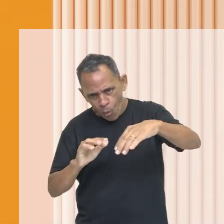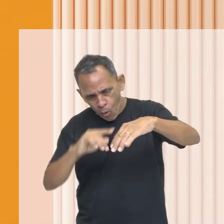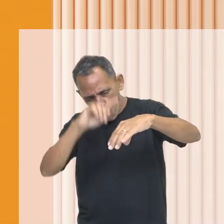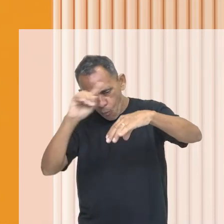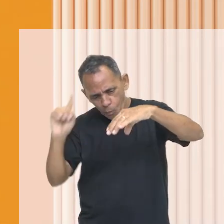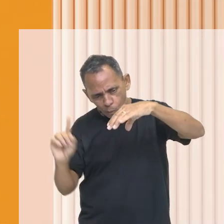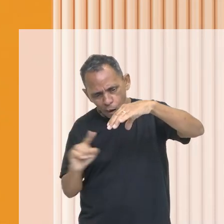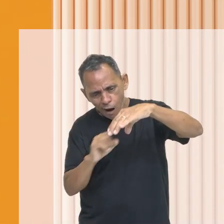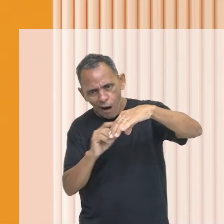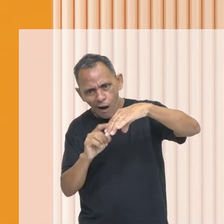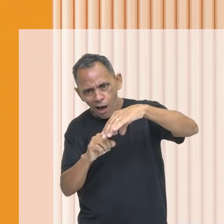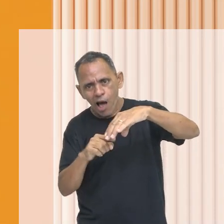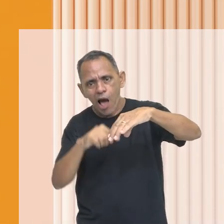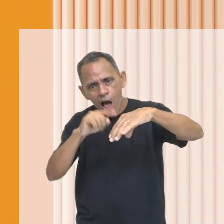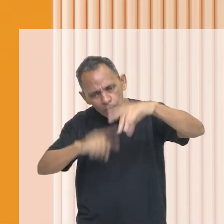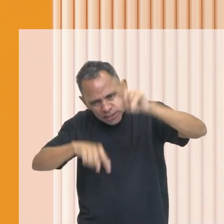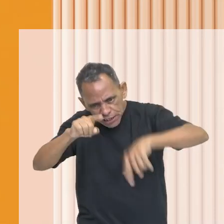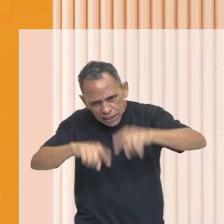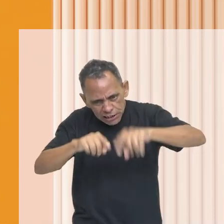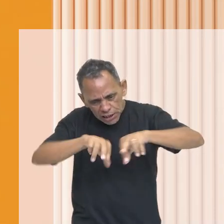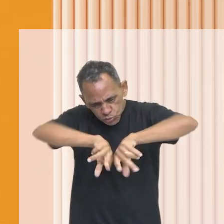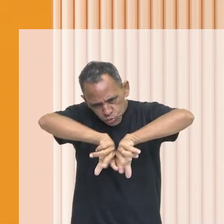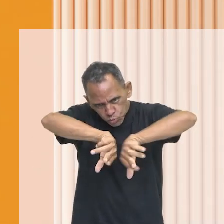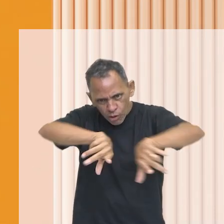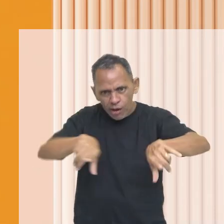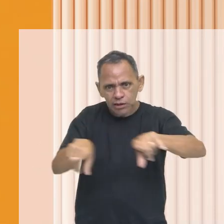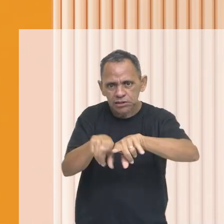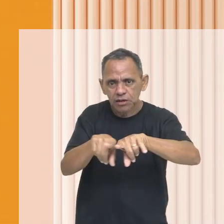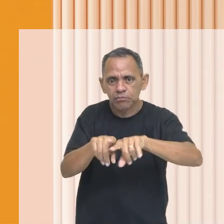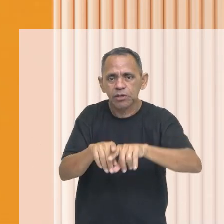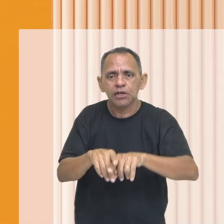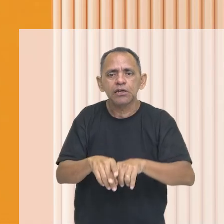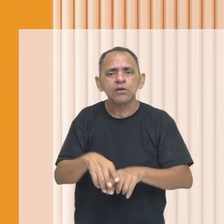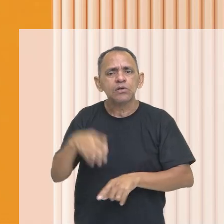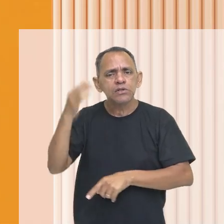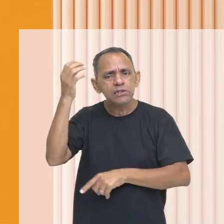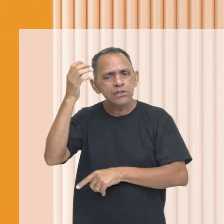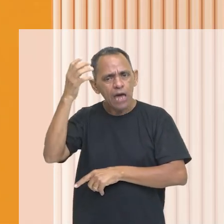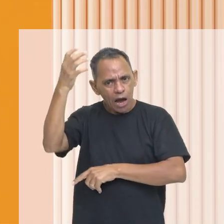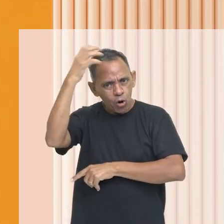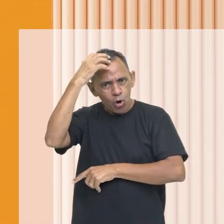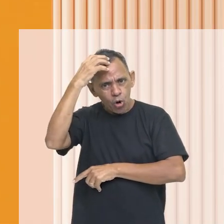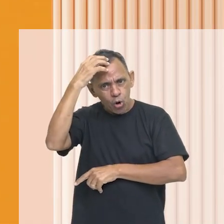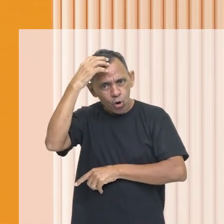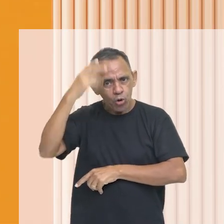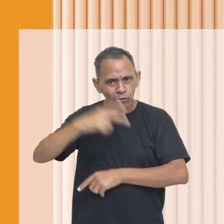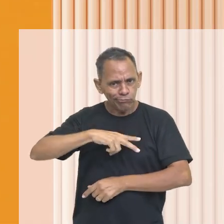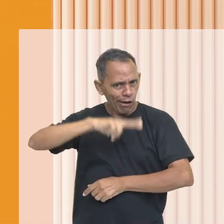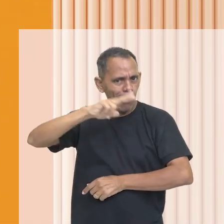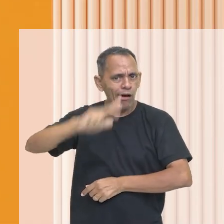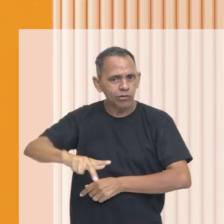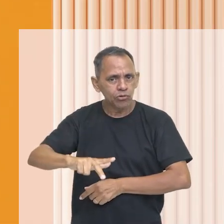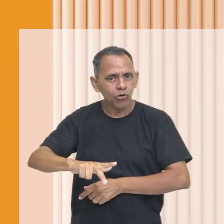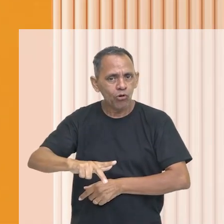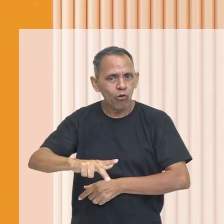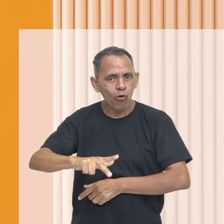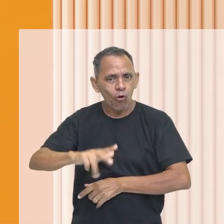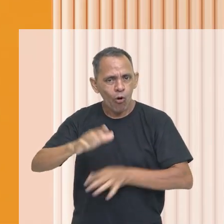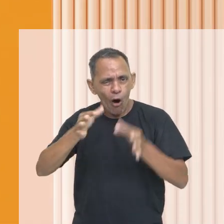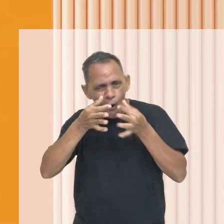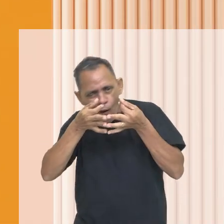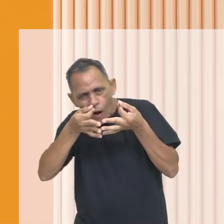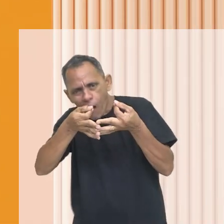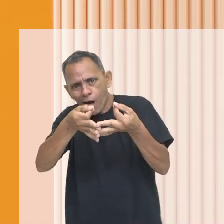das Minas Gerais, você compreende o quê? Que a coroa portuguesa arregalou os